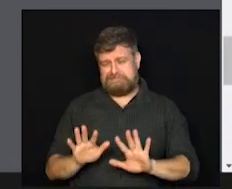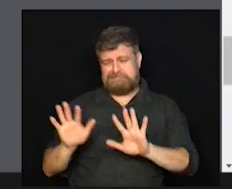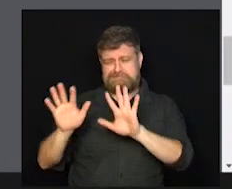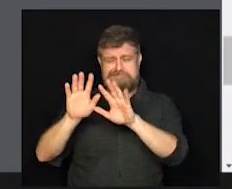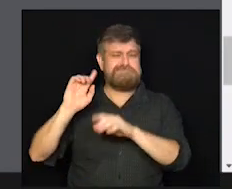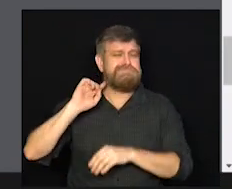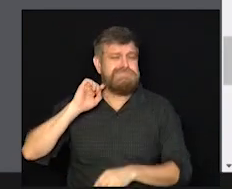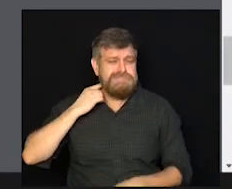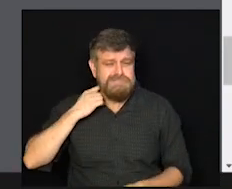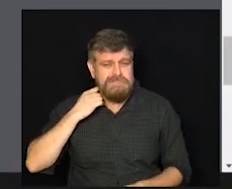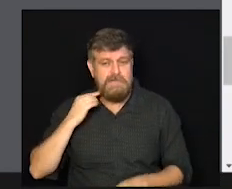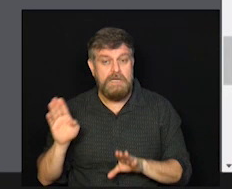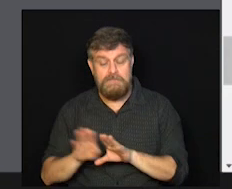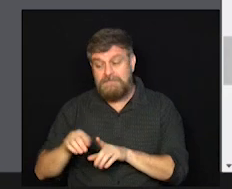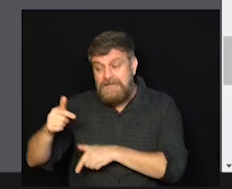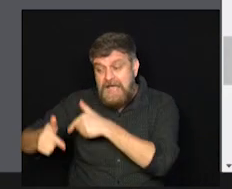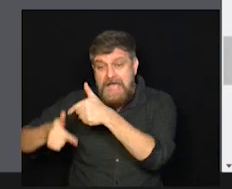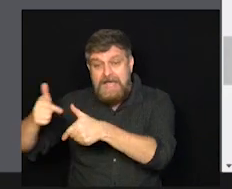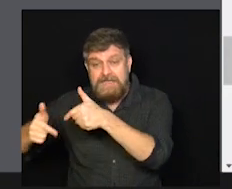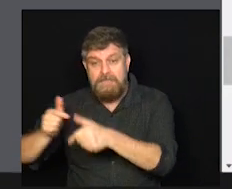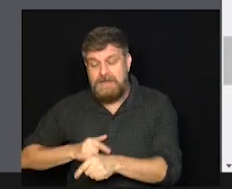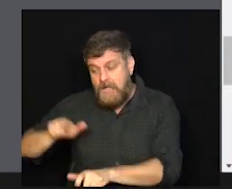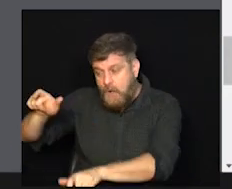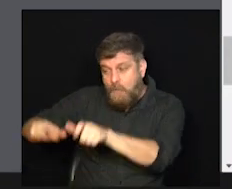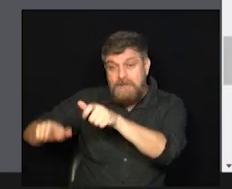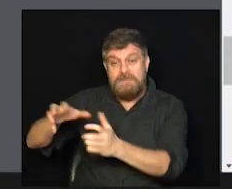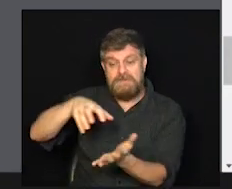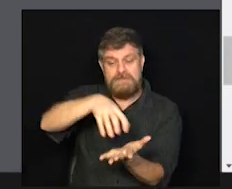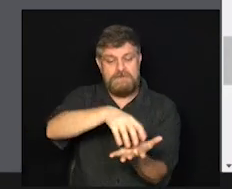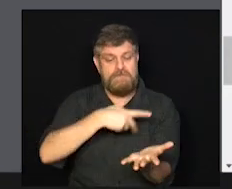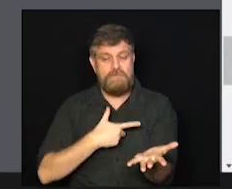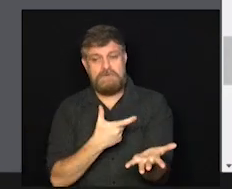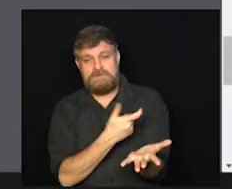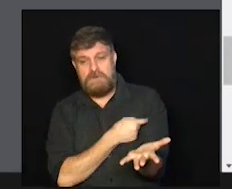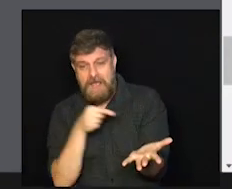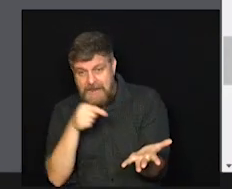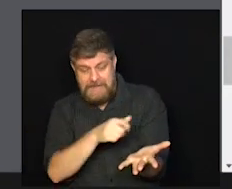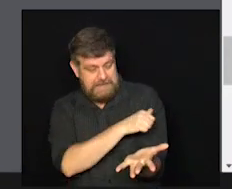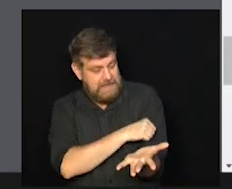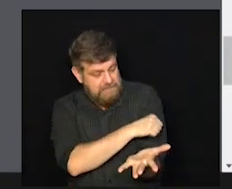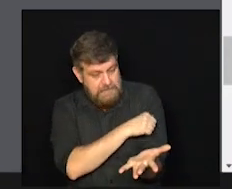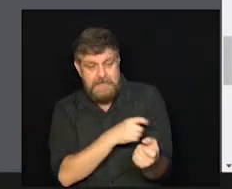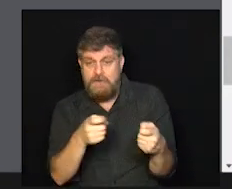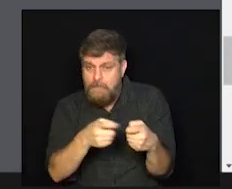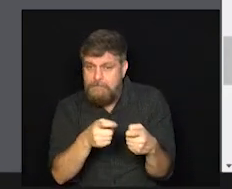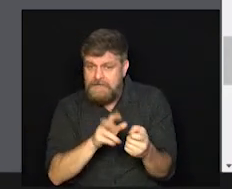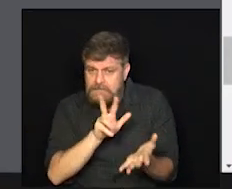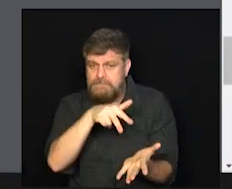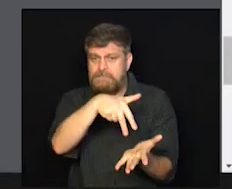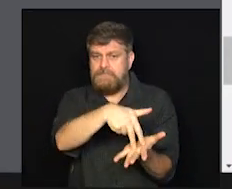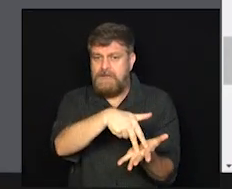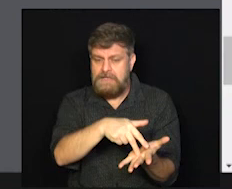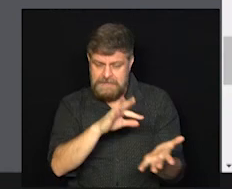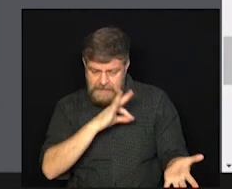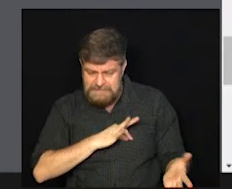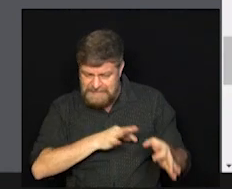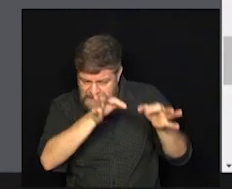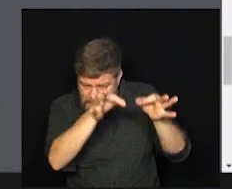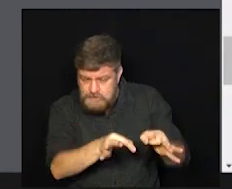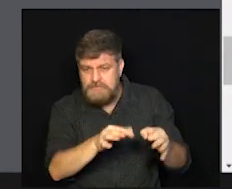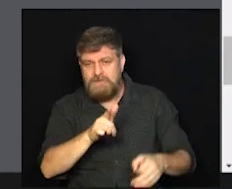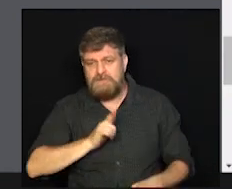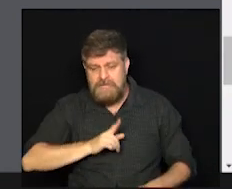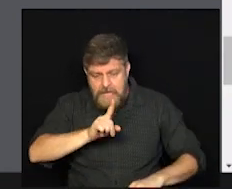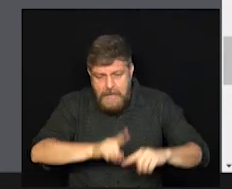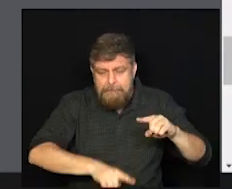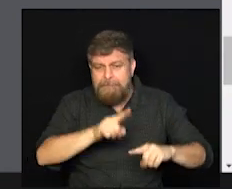nocividade. Nós vamos trabalhar com os recursos humanos, o posto de saúde, onde enfermeiros, médicos sejam bem remunerados, tenham